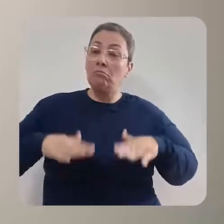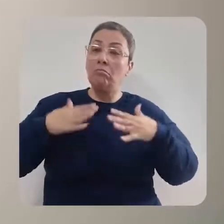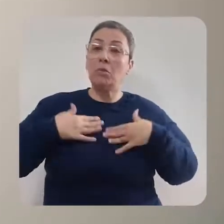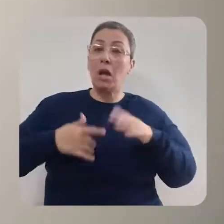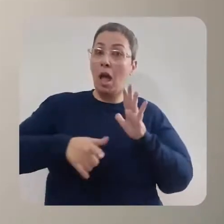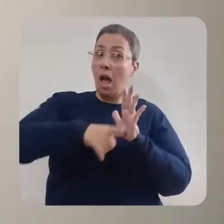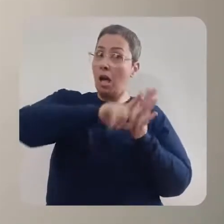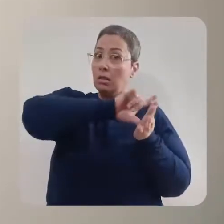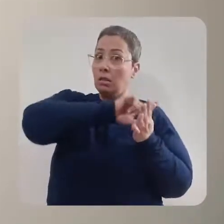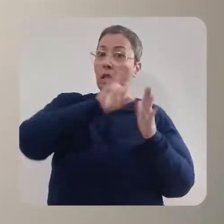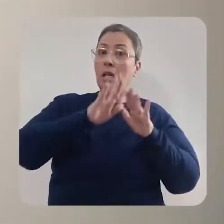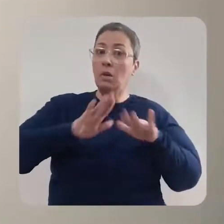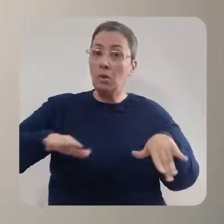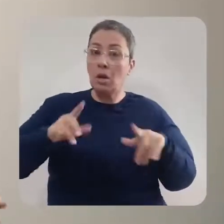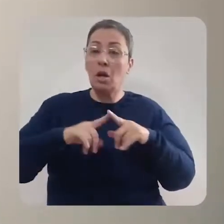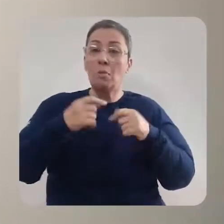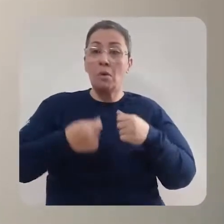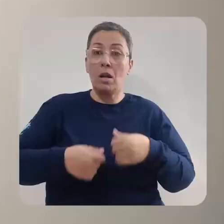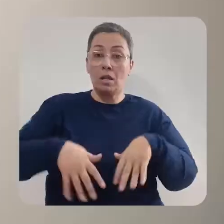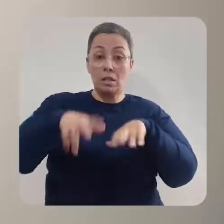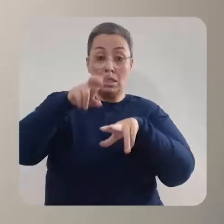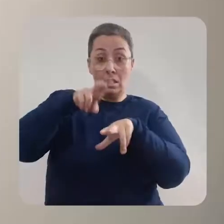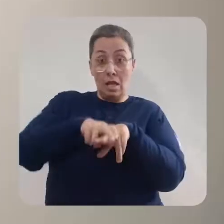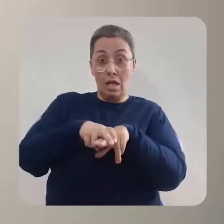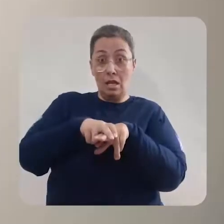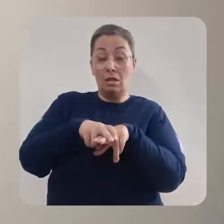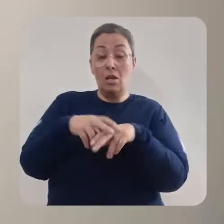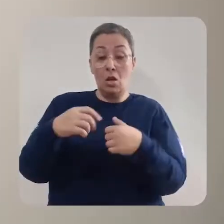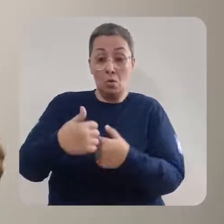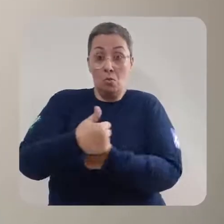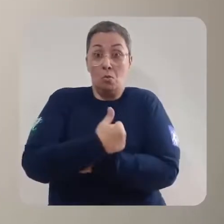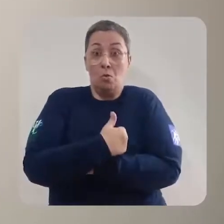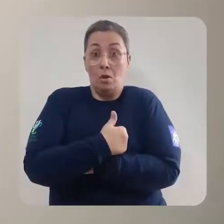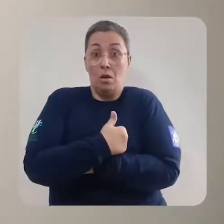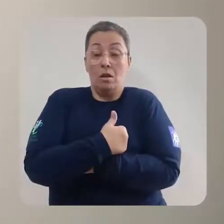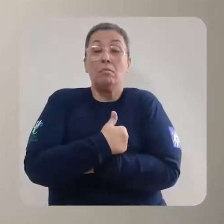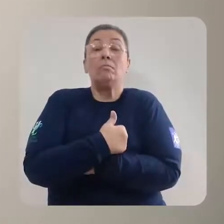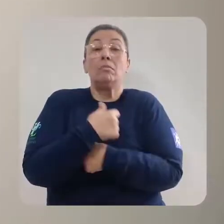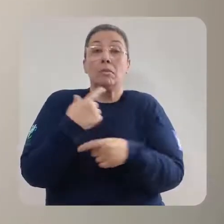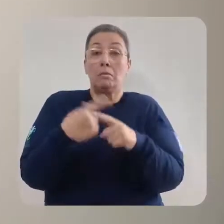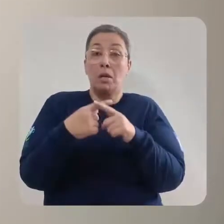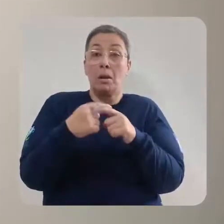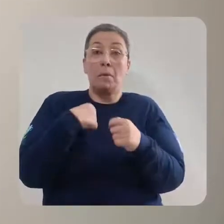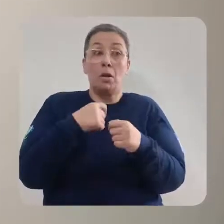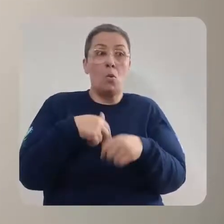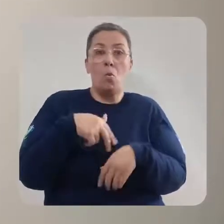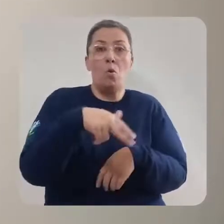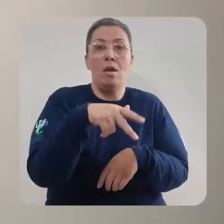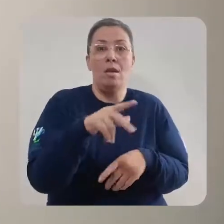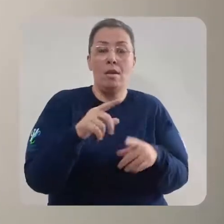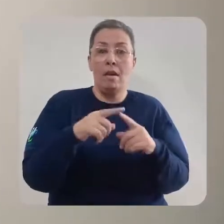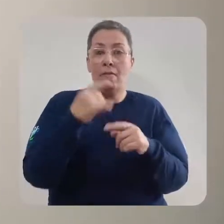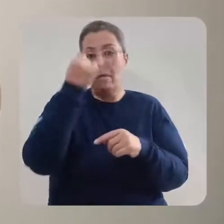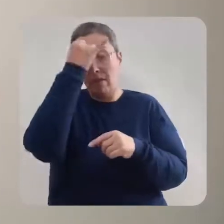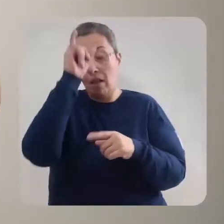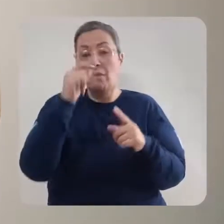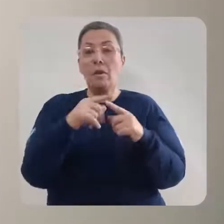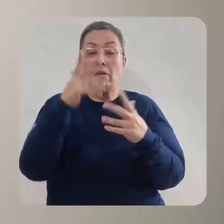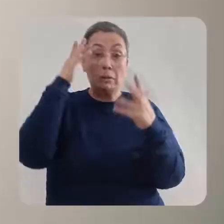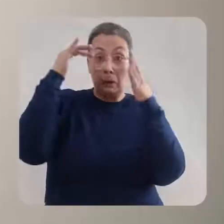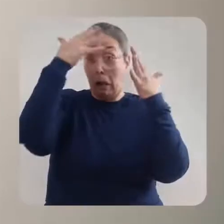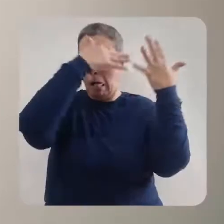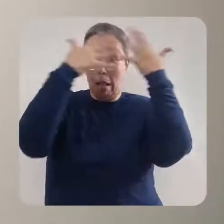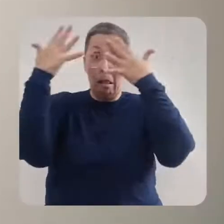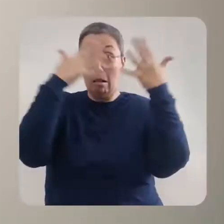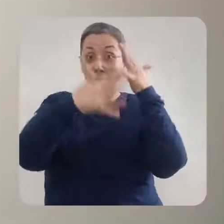tranquilo, porque antes essa criança era colocada no colo, né, no meu colo, segurada para não correr. Então o cabelo vinha